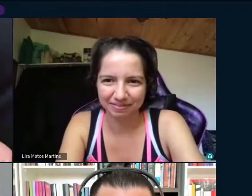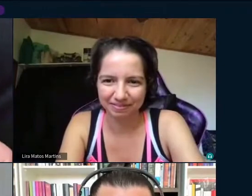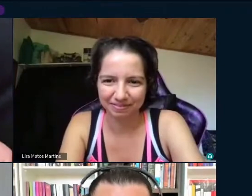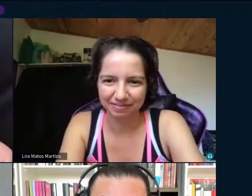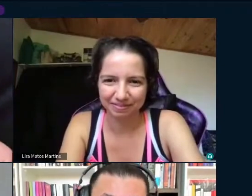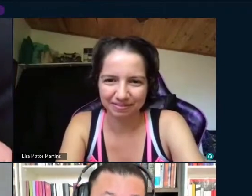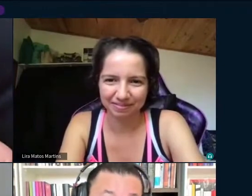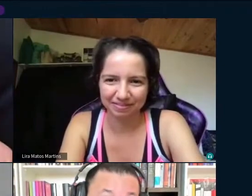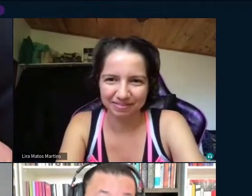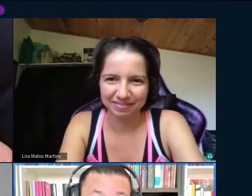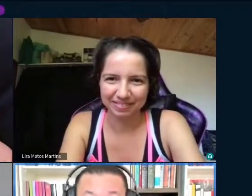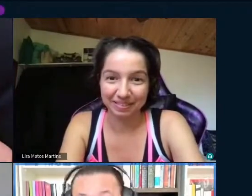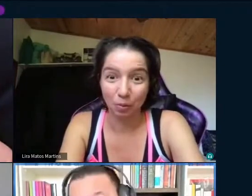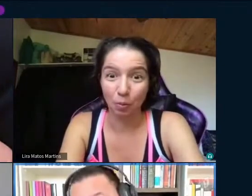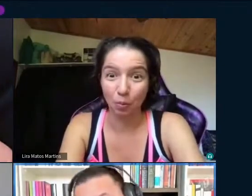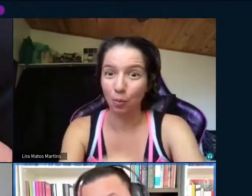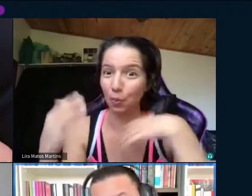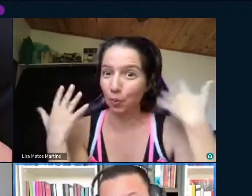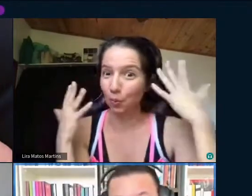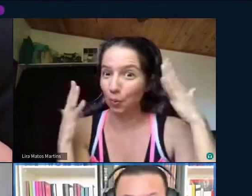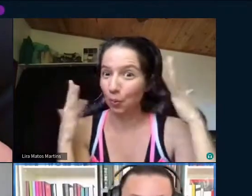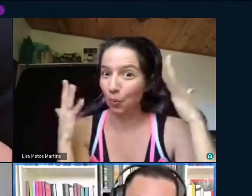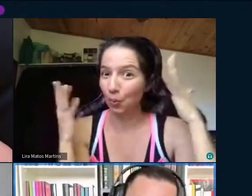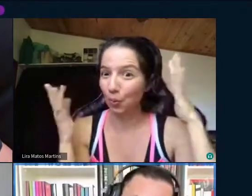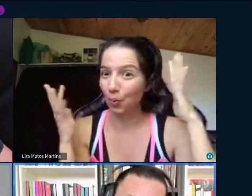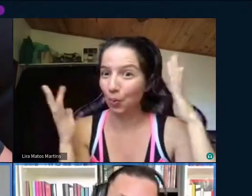pela UNB, velho. Que coisa bonita.